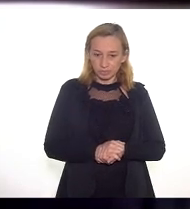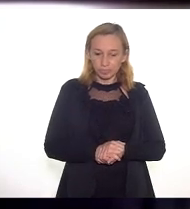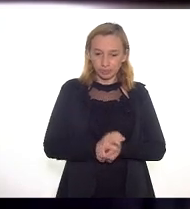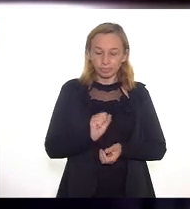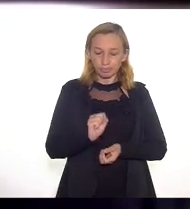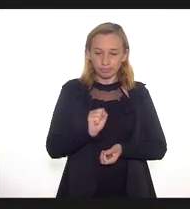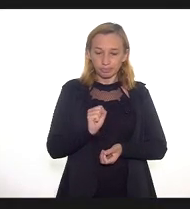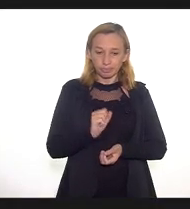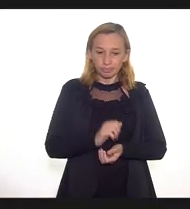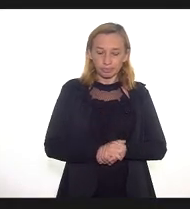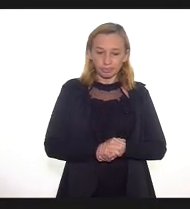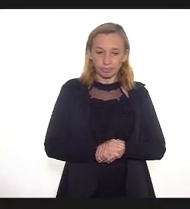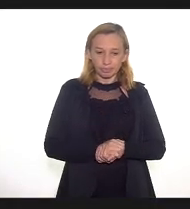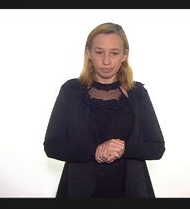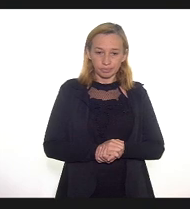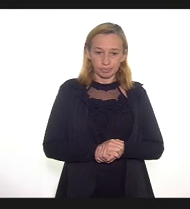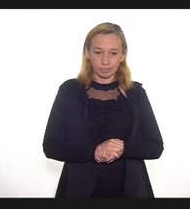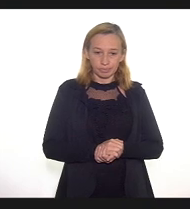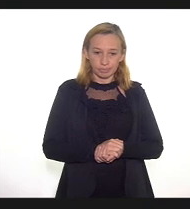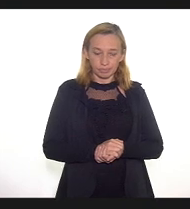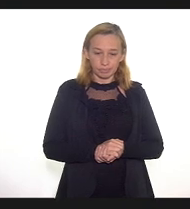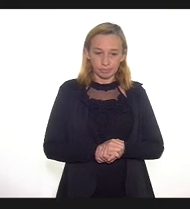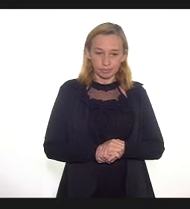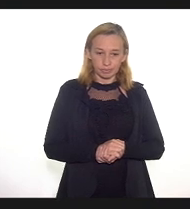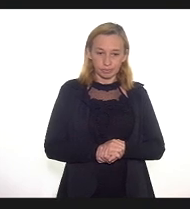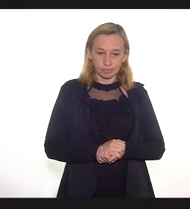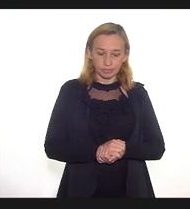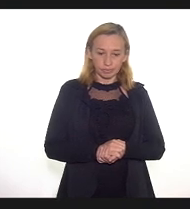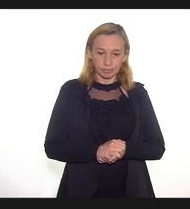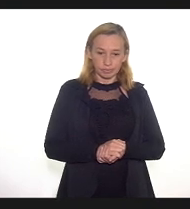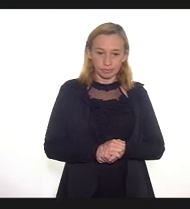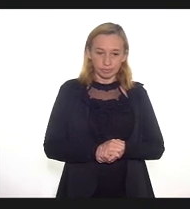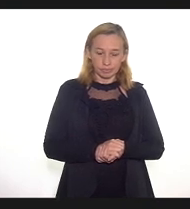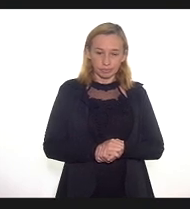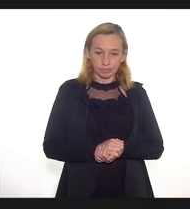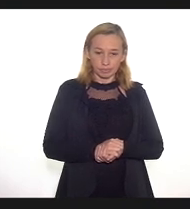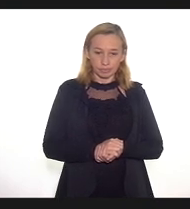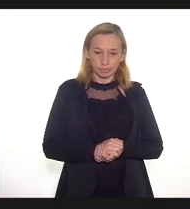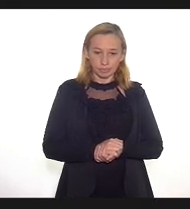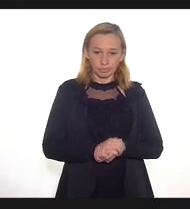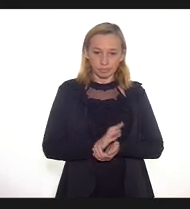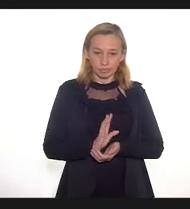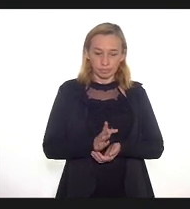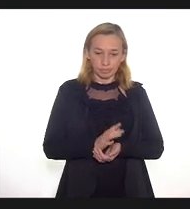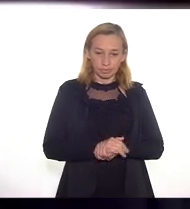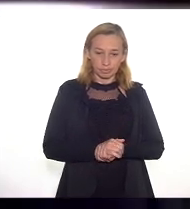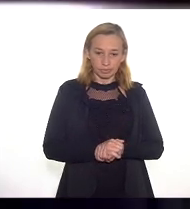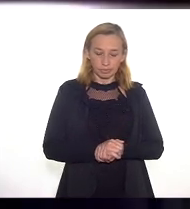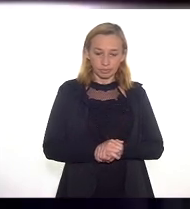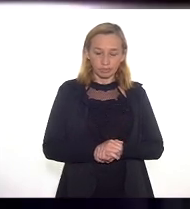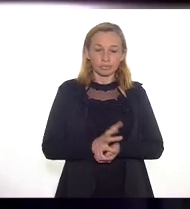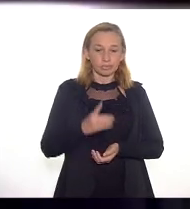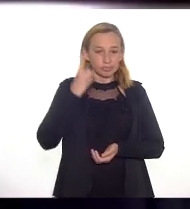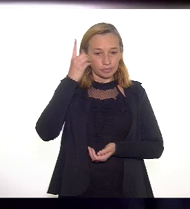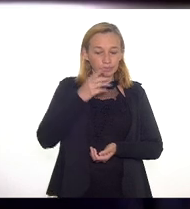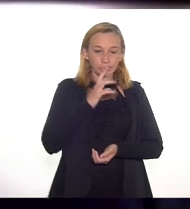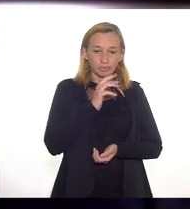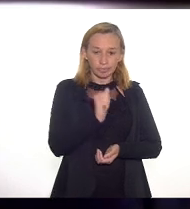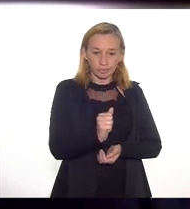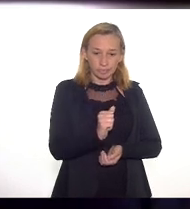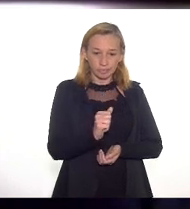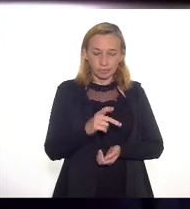Pode ser, presidente. Pode até trocar pelo direito de resposta, uma vez que o projeto já teve resultado. Deputado Rodrigo Amorim, para